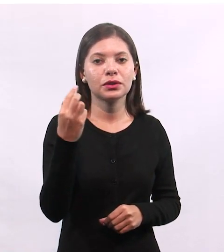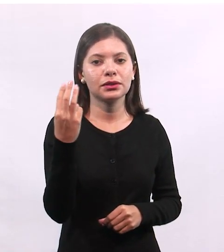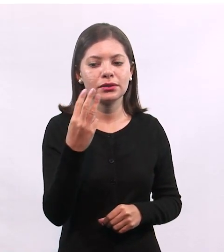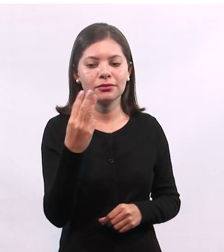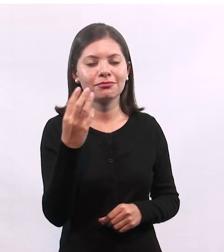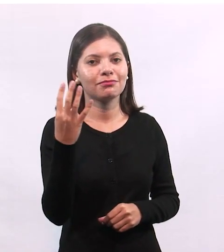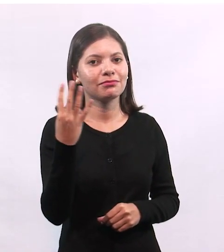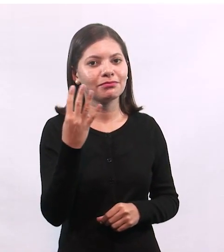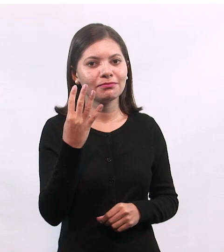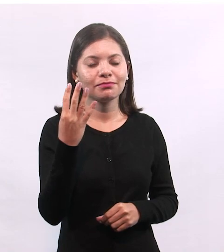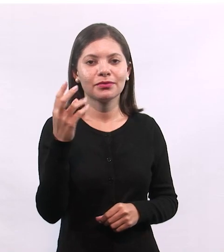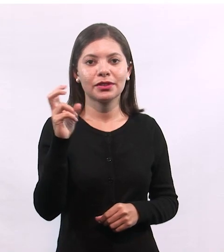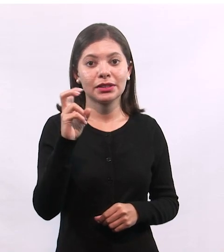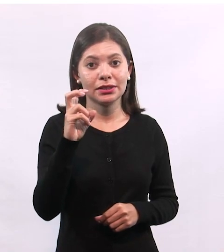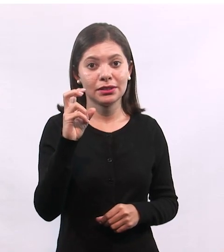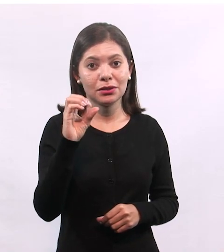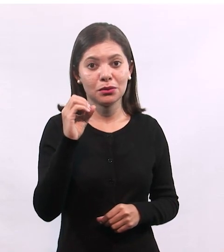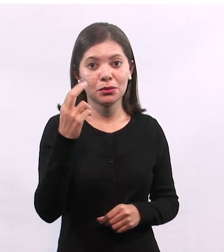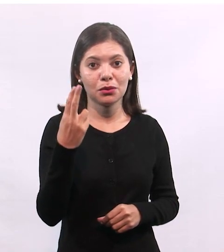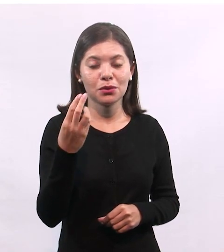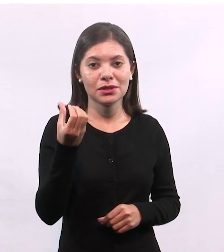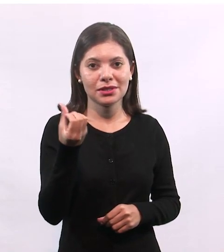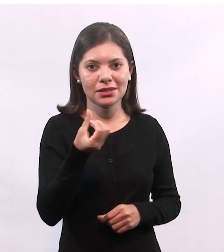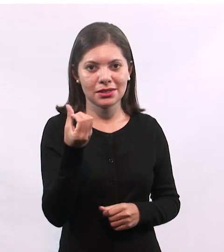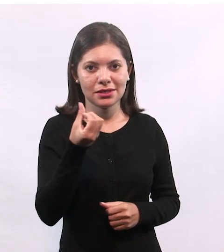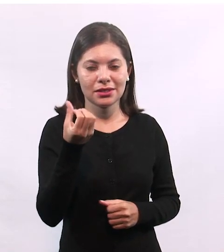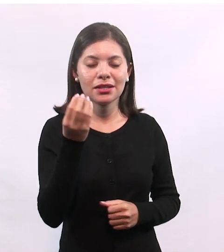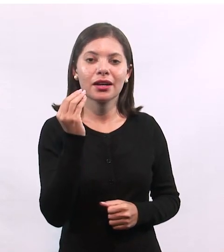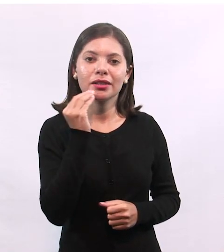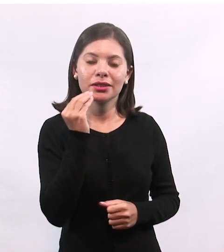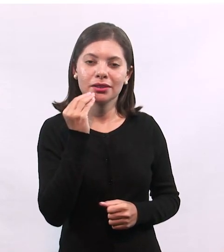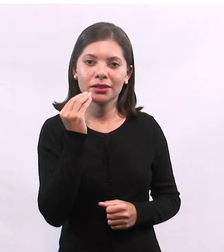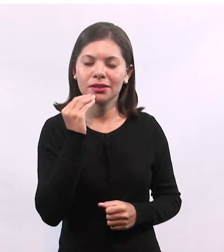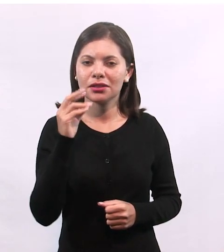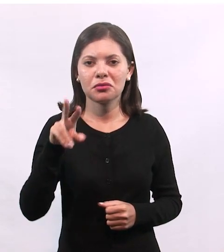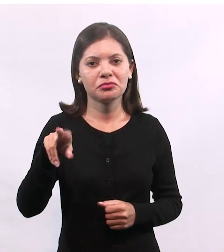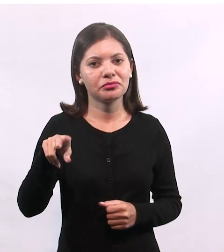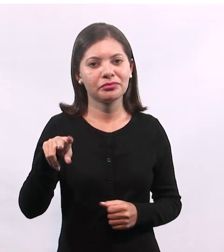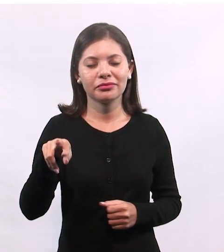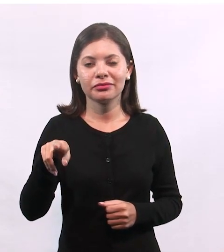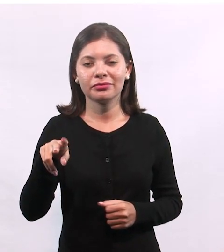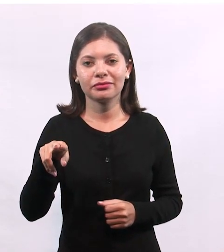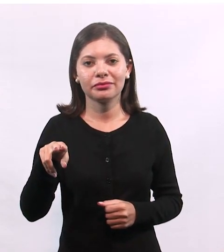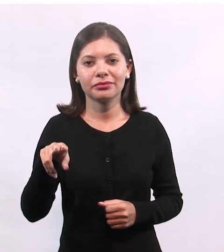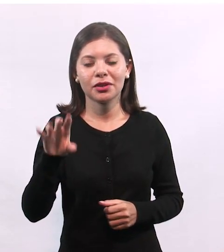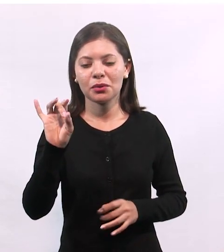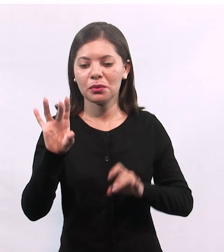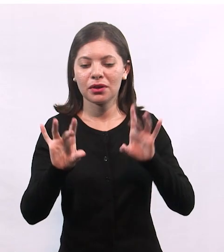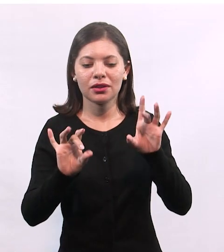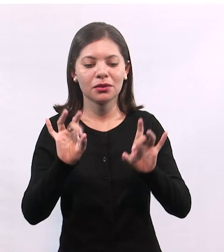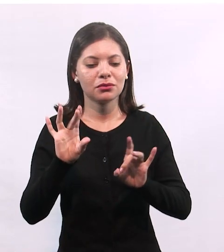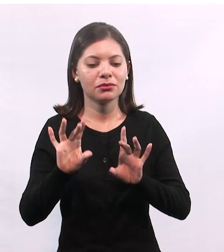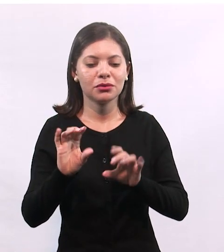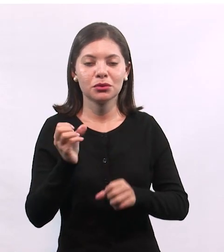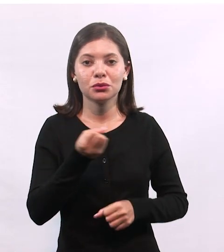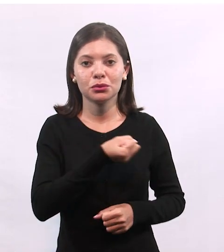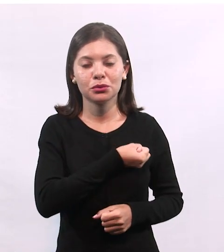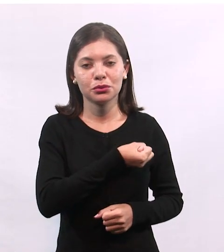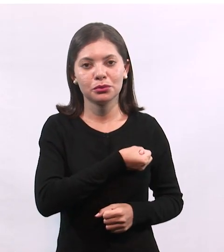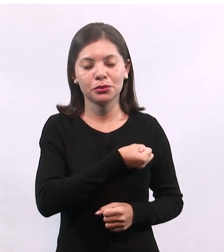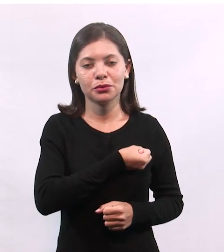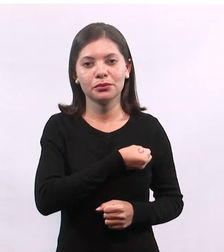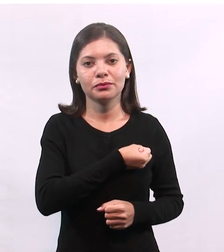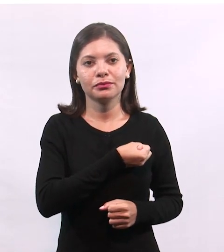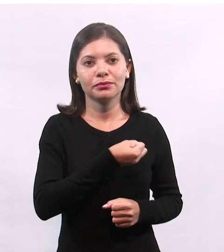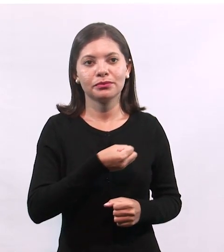sair 2 seja sair 3 4 5 ou 6 a chance é a mesma de ocorrer cada um daqueles